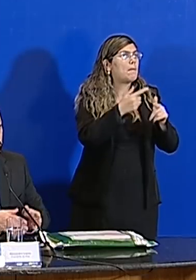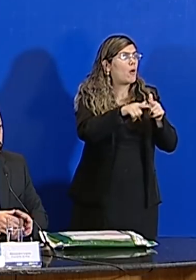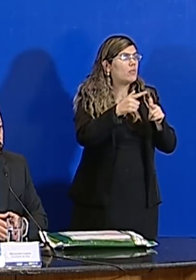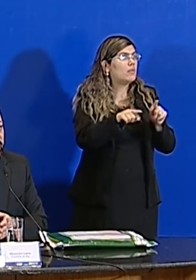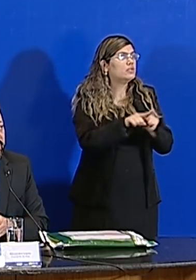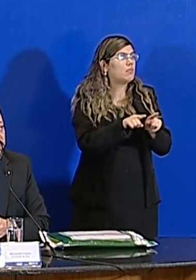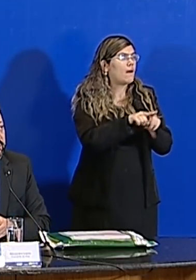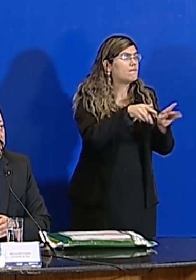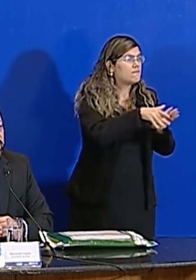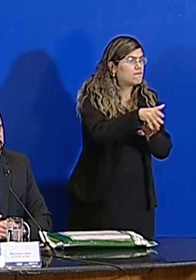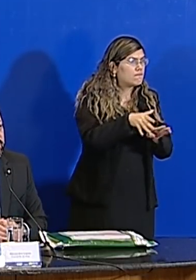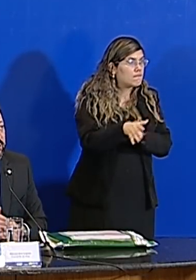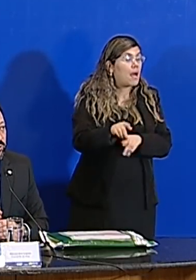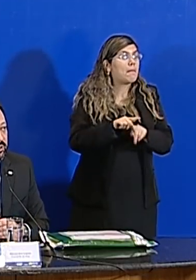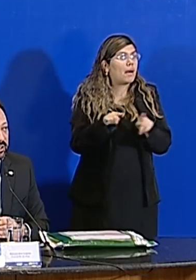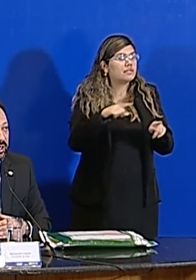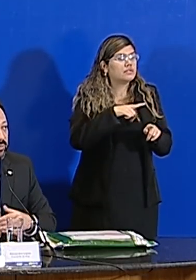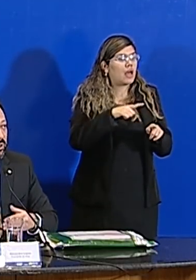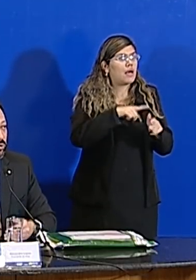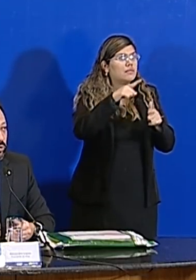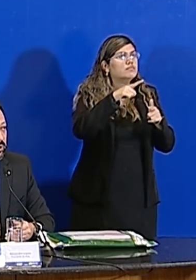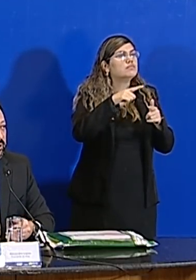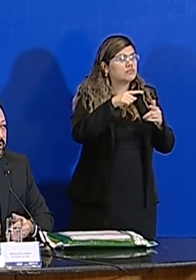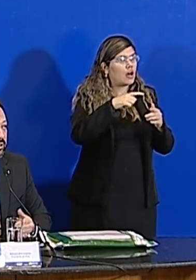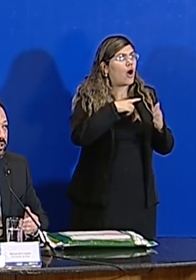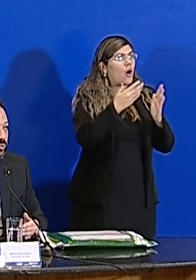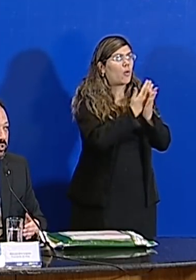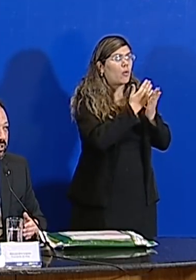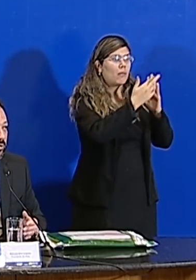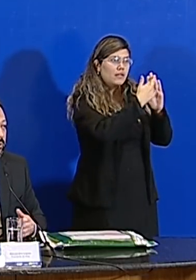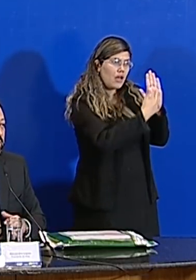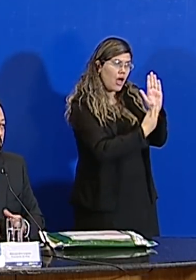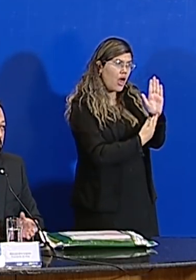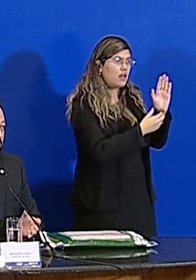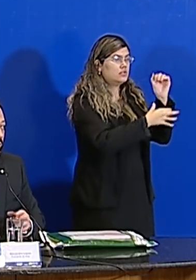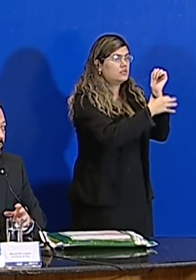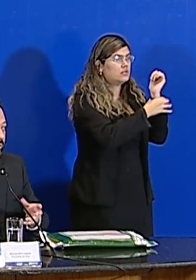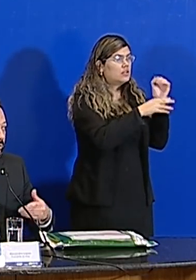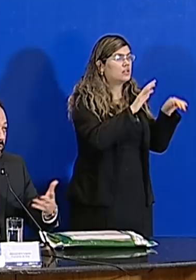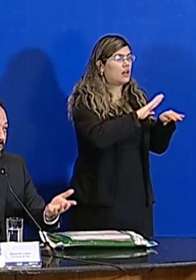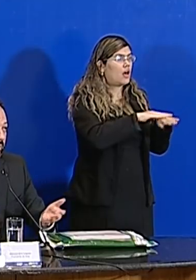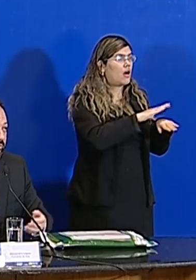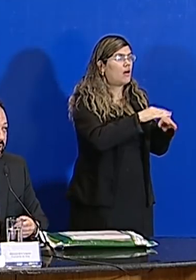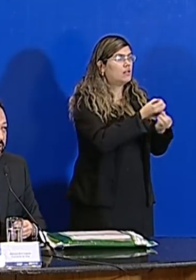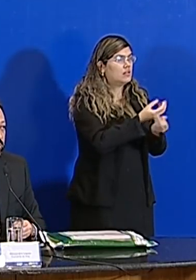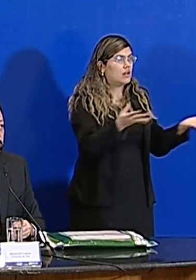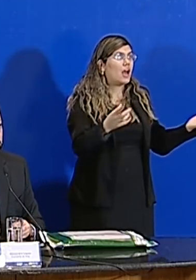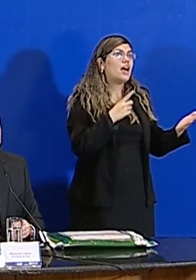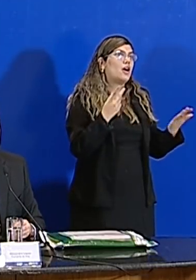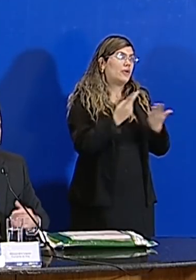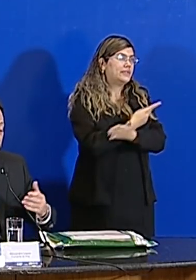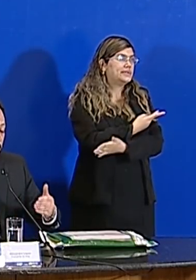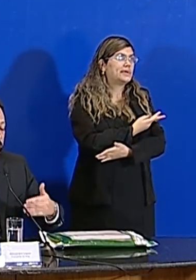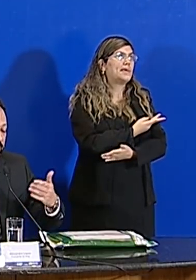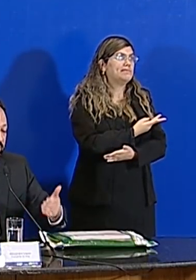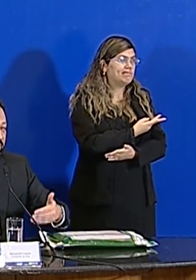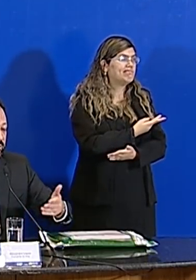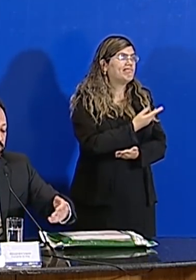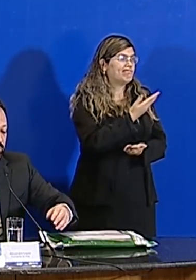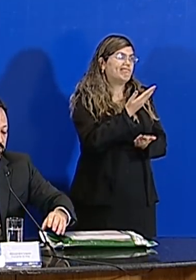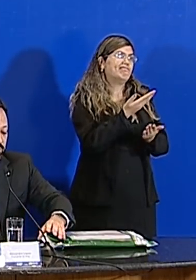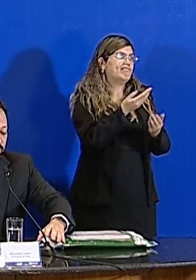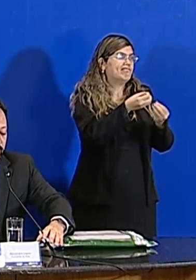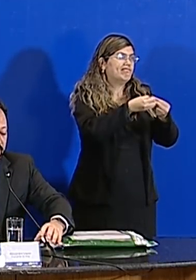um conjunto de regrinhas de segurança na abertura e na distribuição. E aí é que houve uma má-fé de um eventual